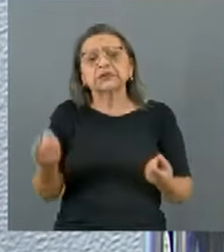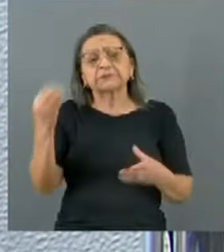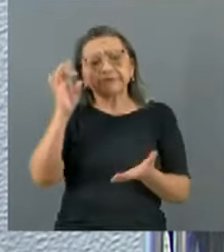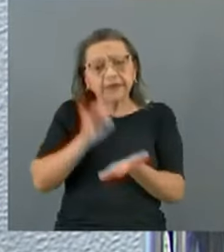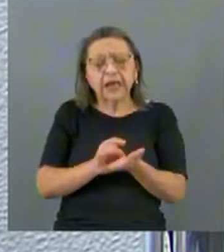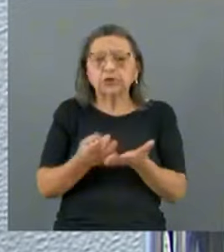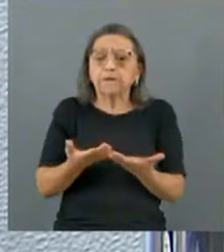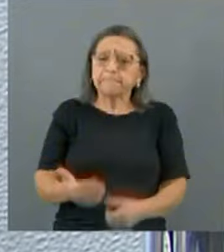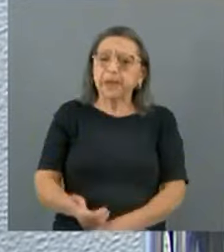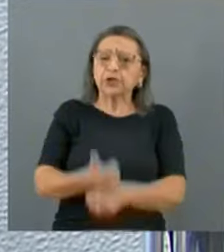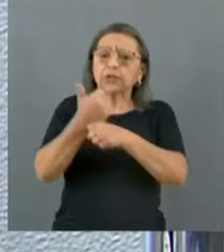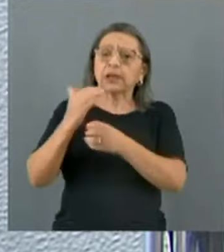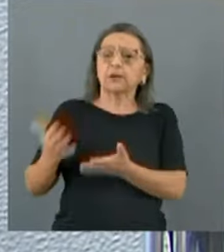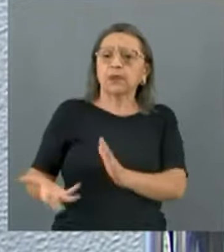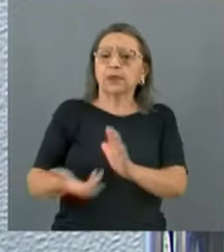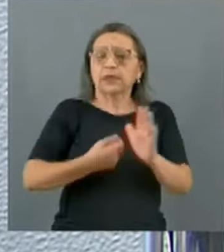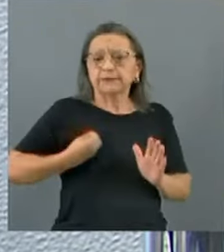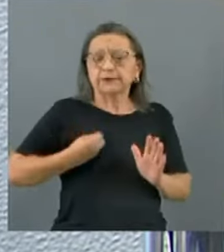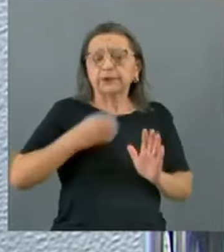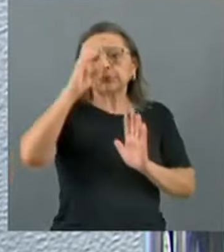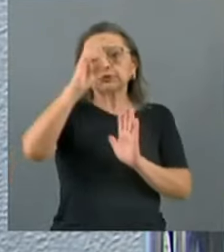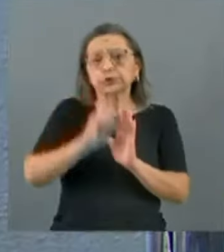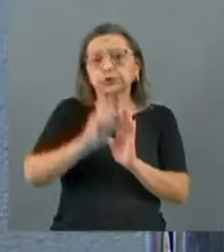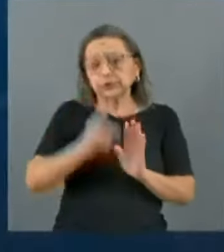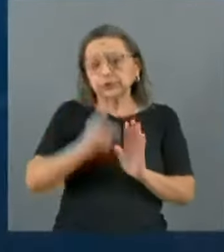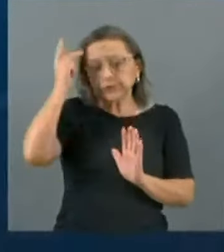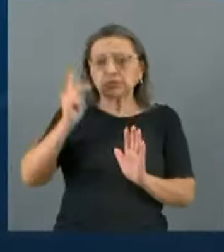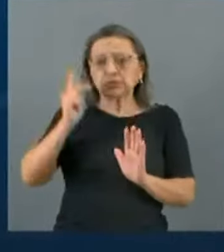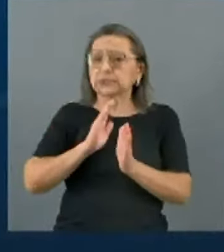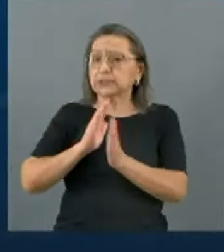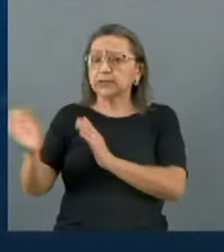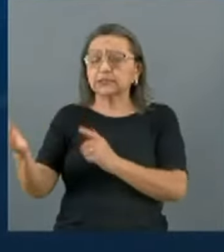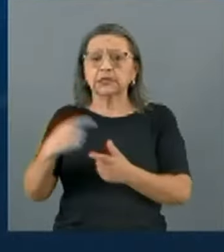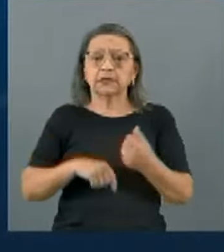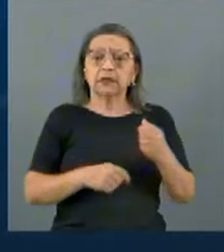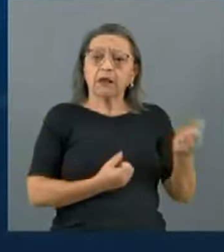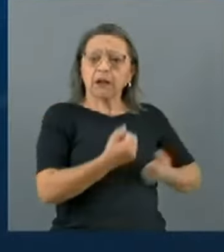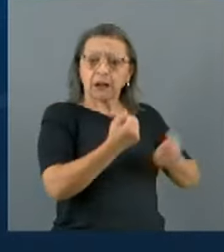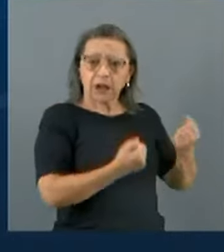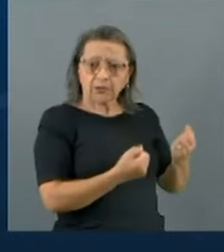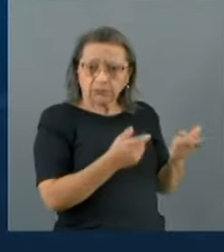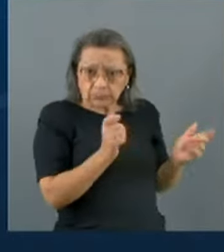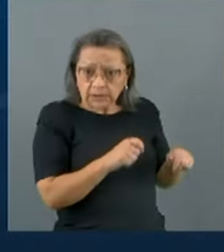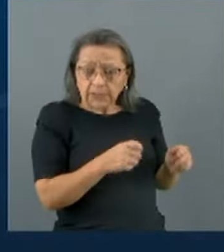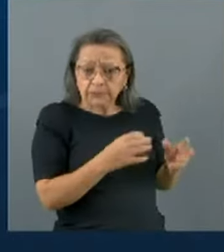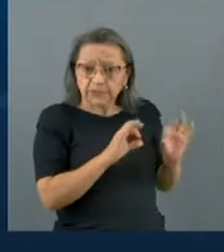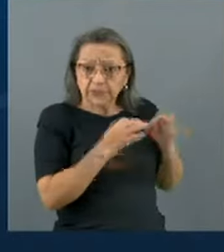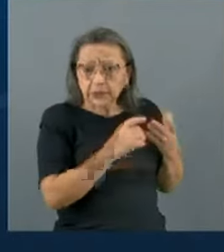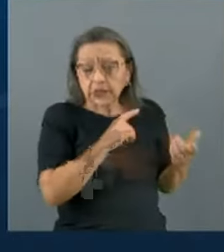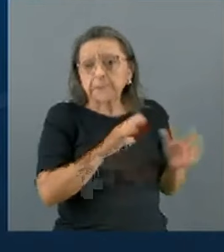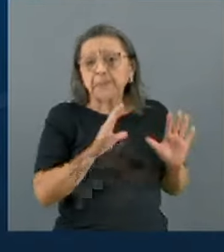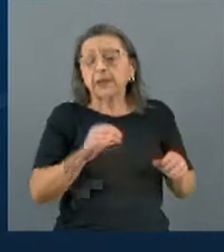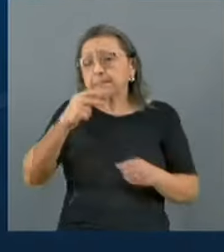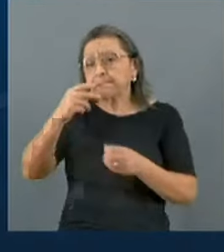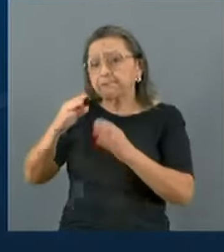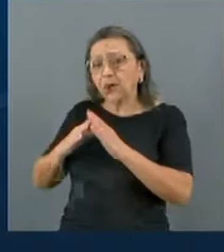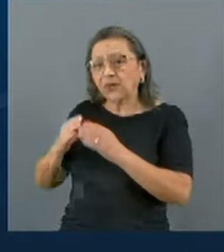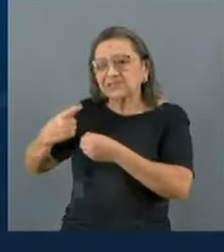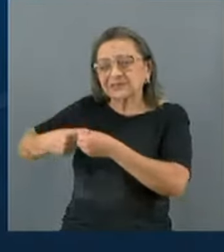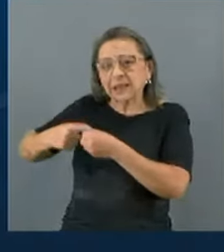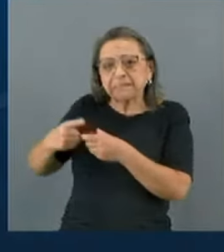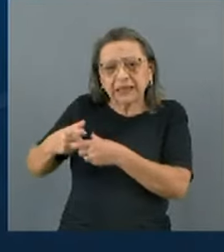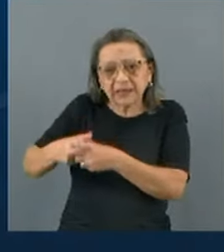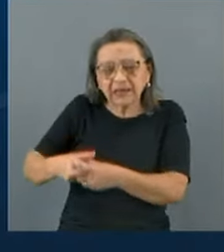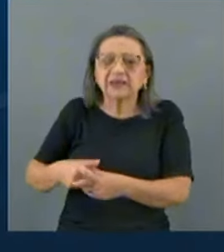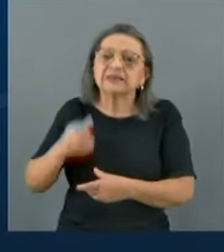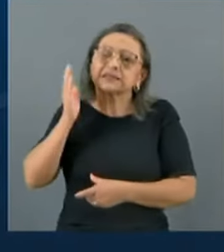melhora na qualidade de vida. E o direito de ir e vir, o carro faz isso para muitas famílias. Quem é do interior, cidades pequenas, sabe